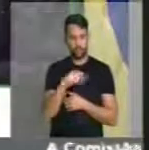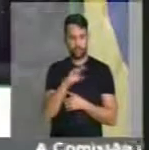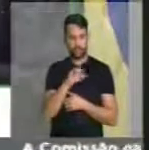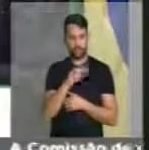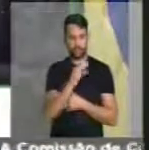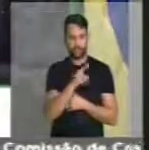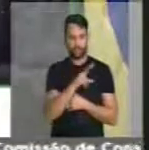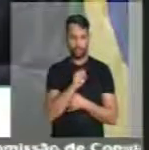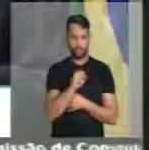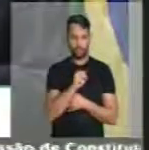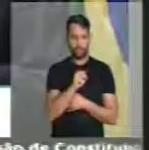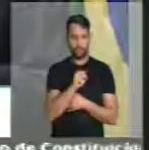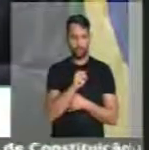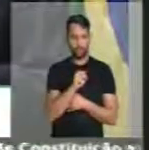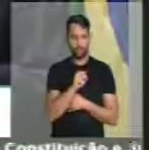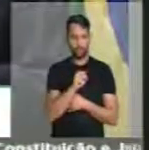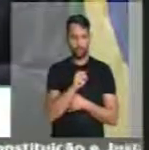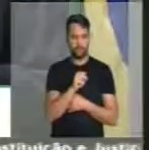Covas.